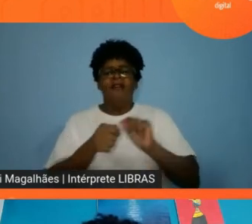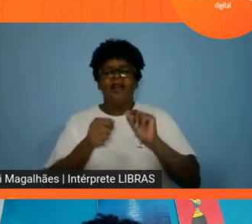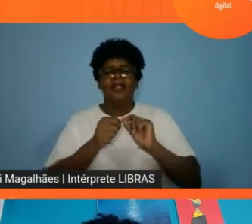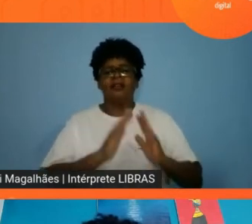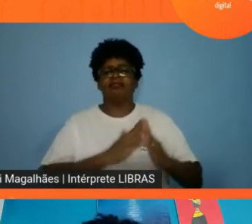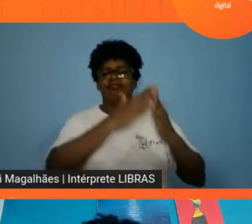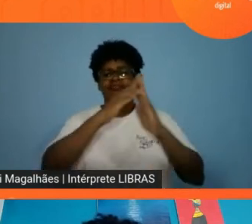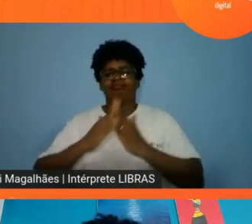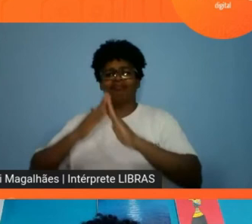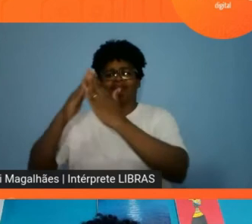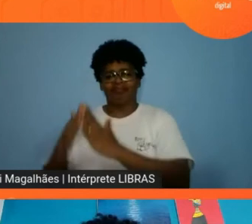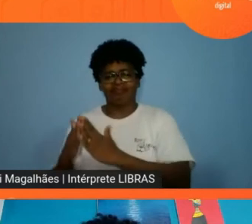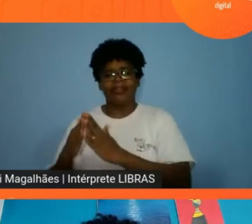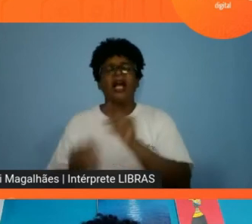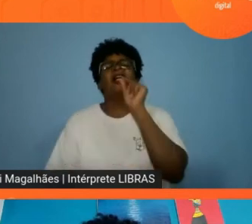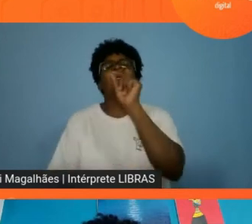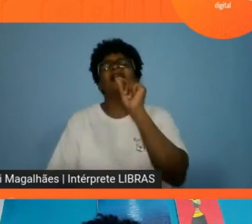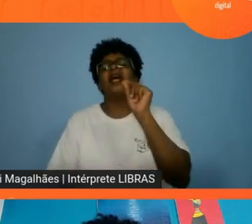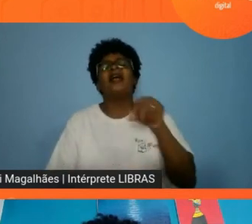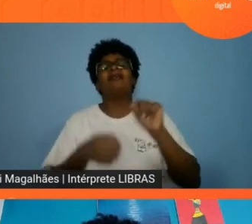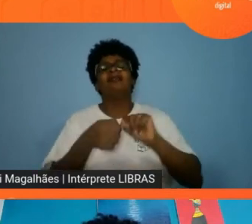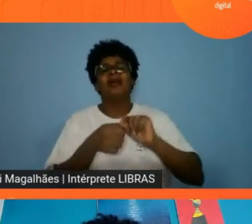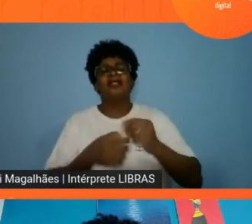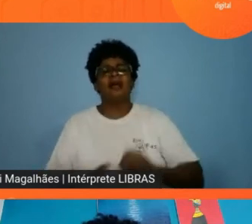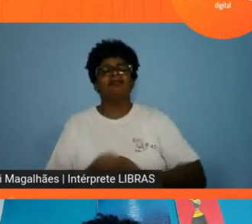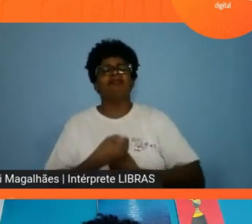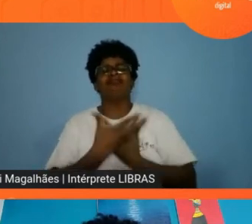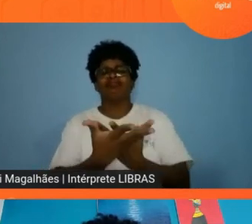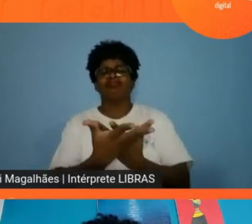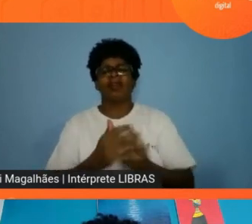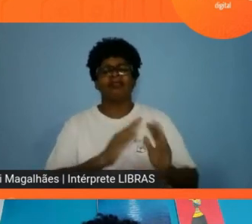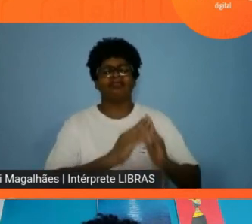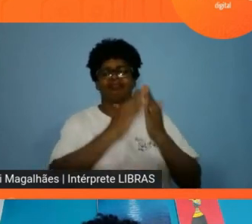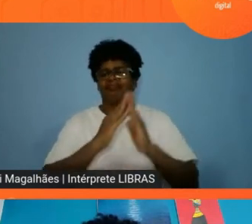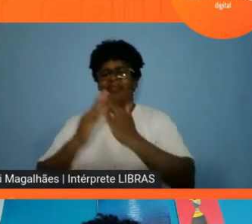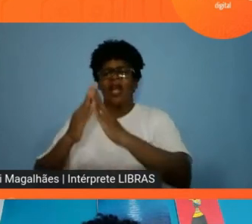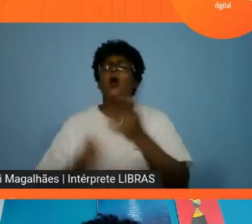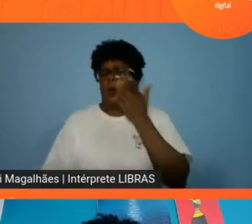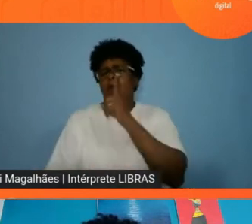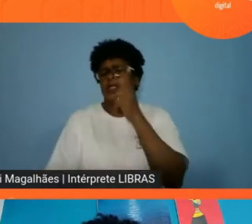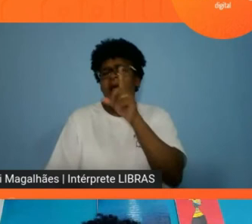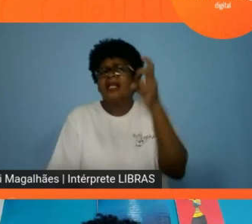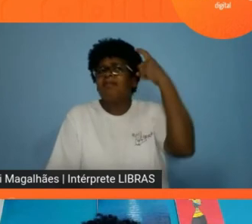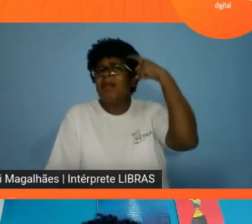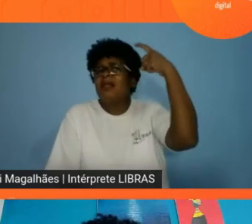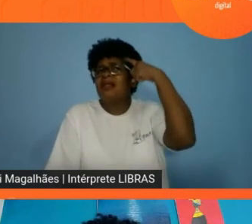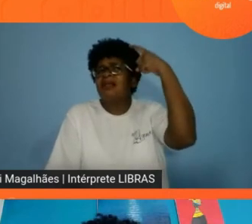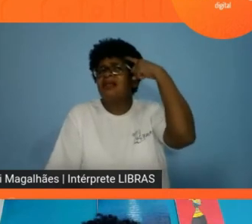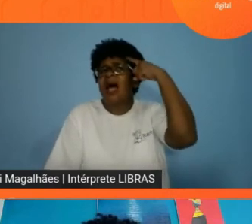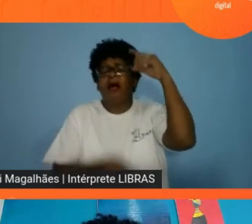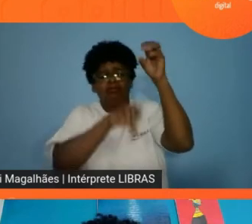a gente, quem está aí na periferia, nas favelas, conseguem refletir e ver a influência, né,